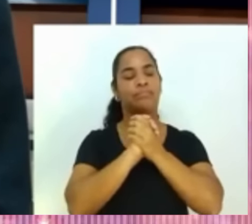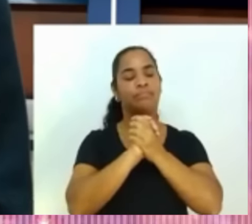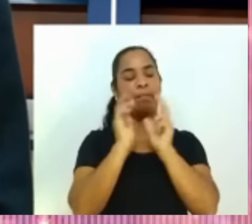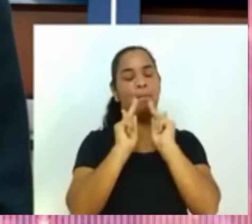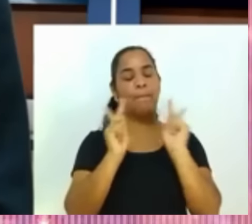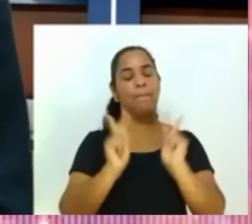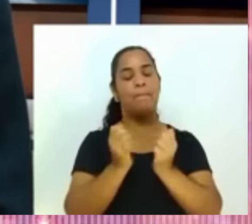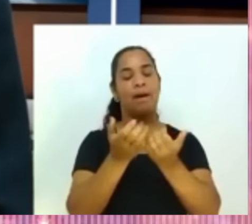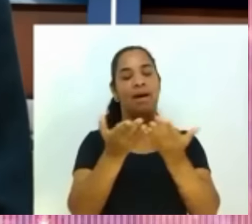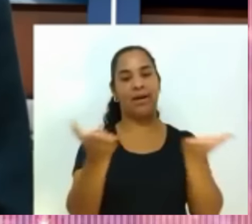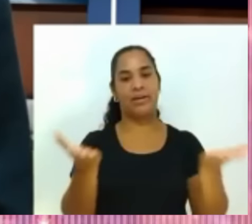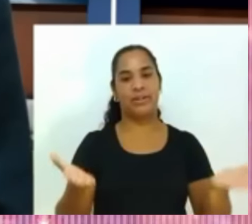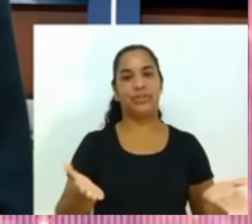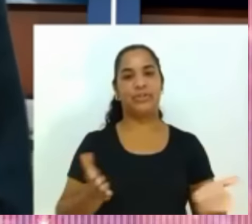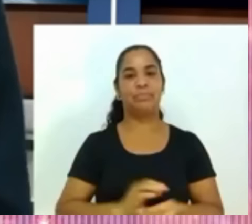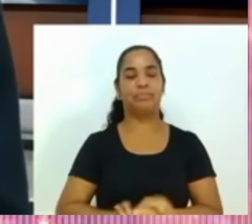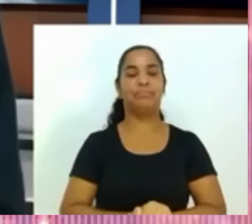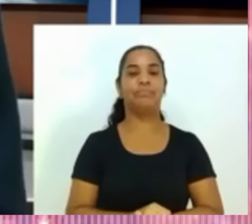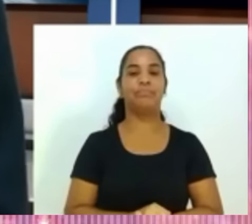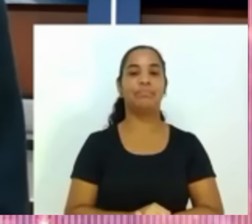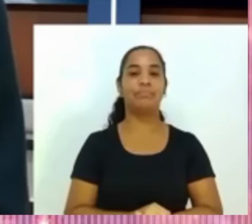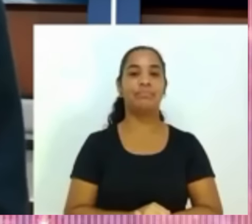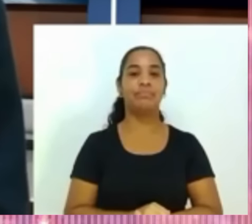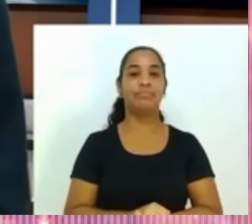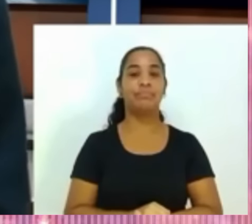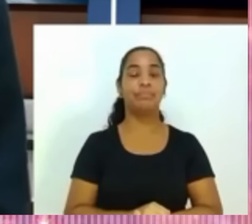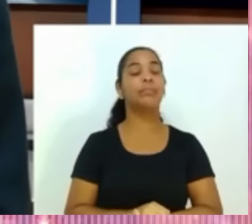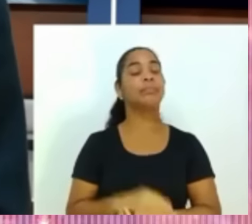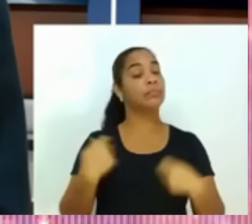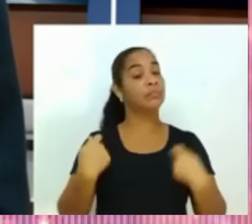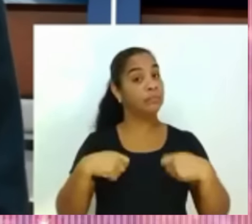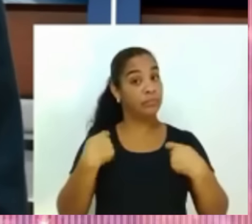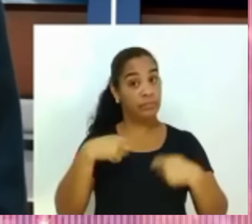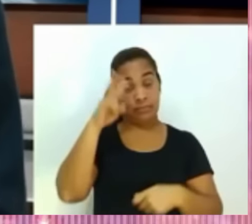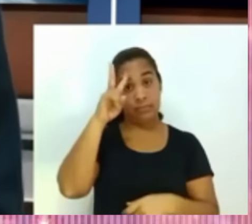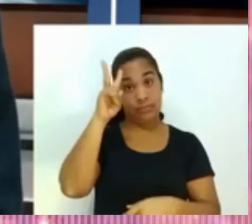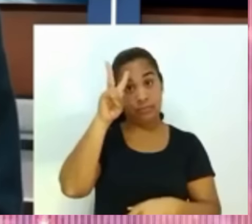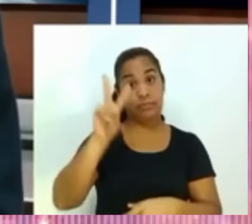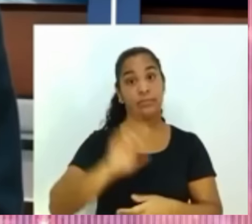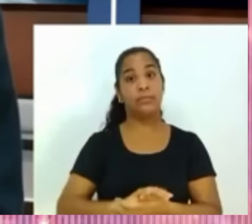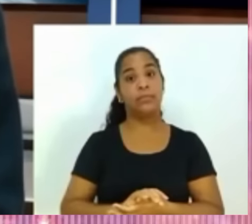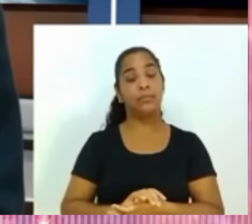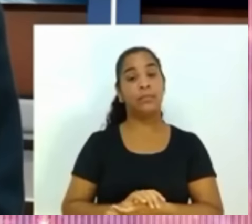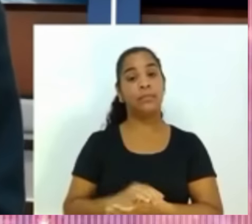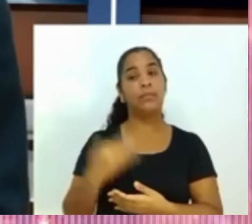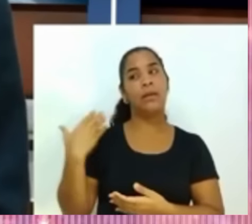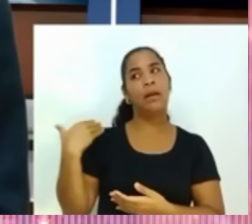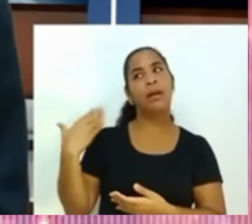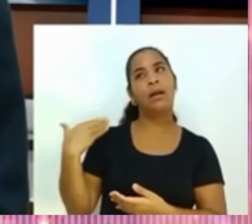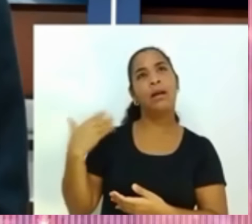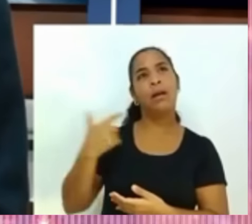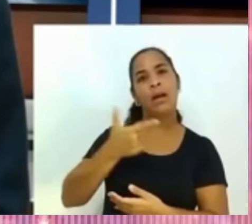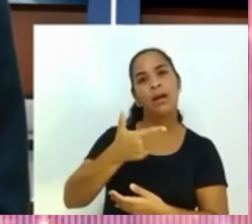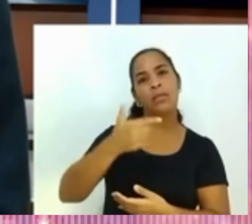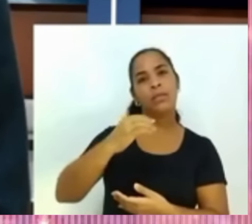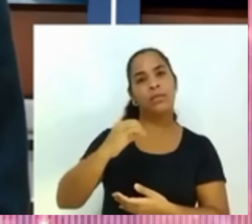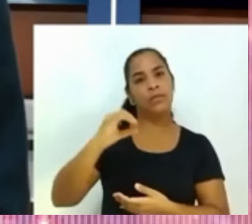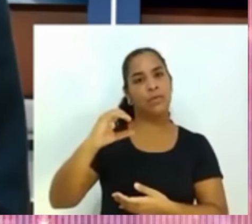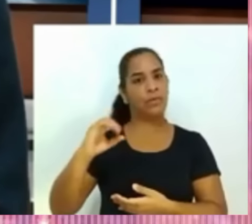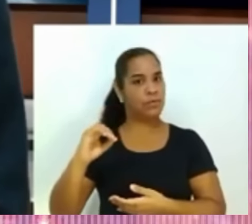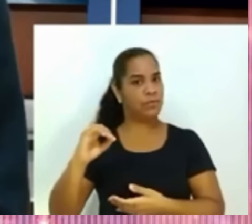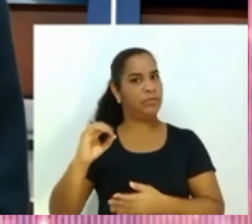muita paz merece considerar que há pouco mais de 200 anos